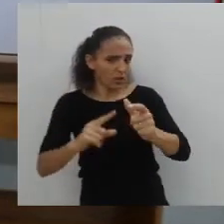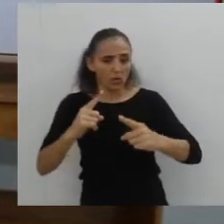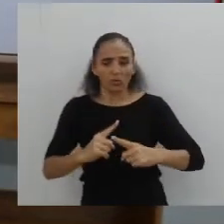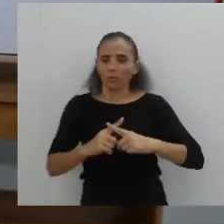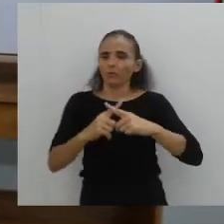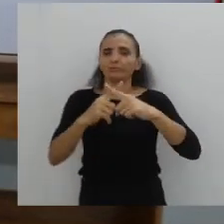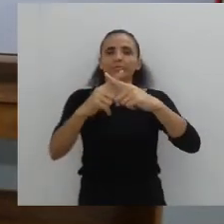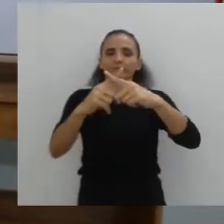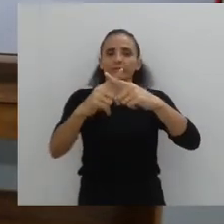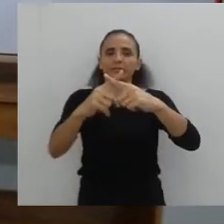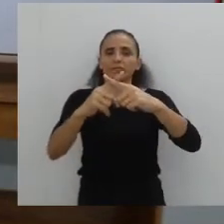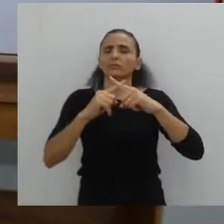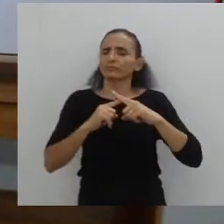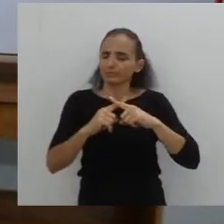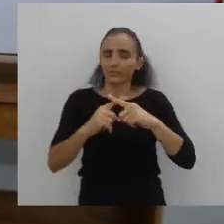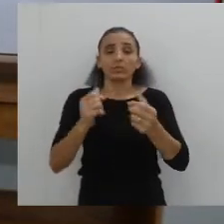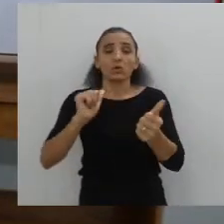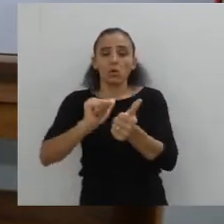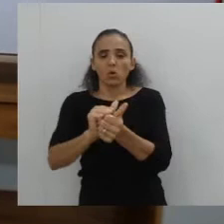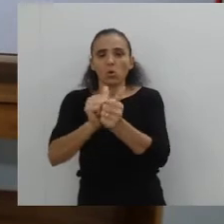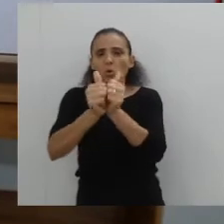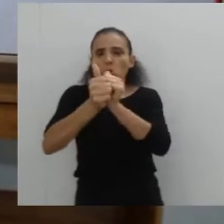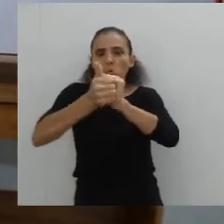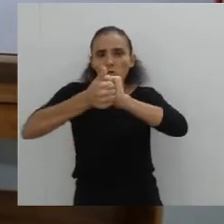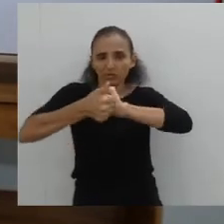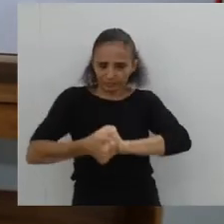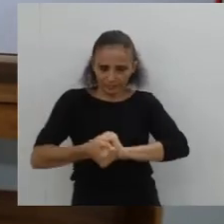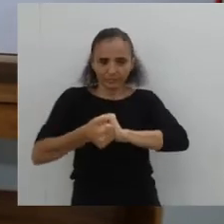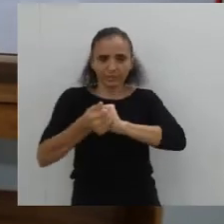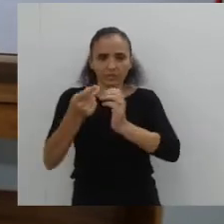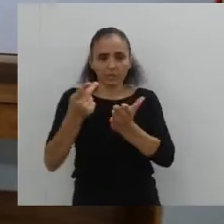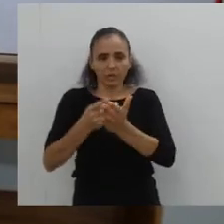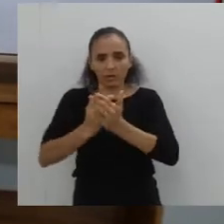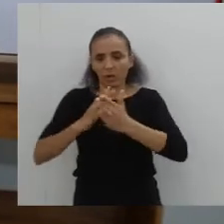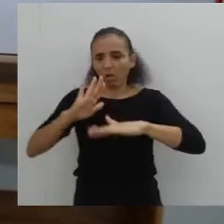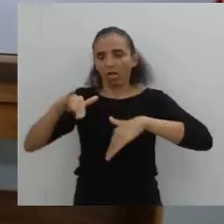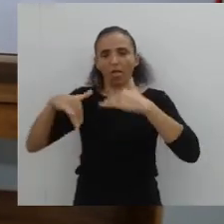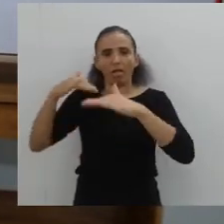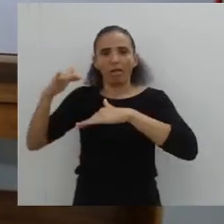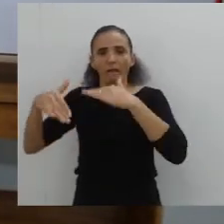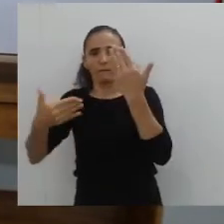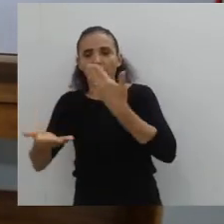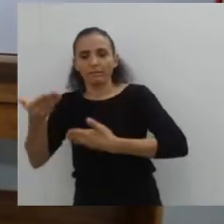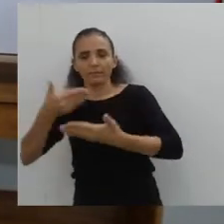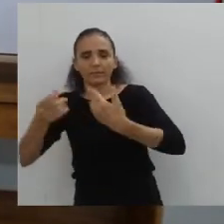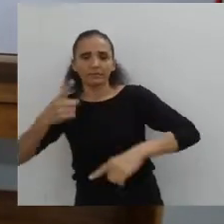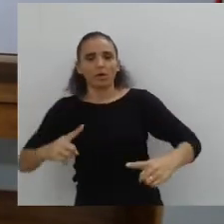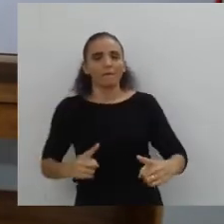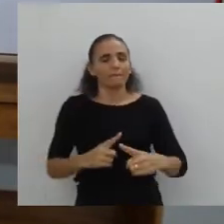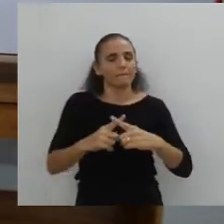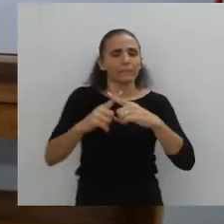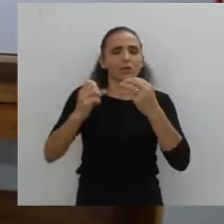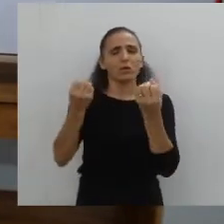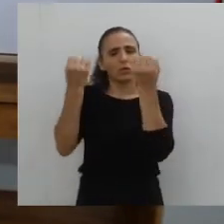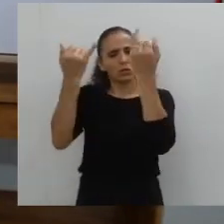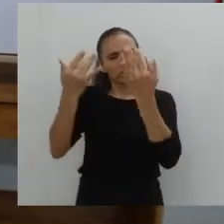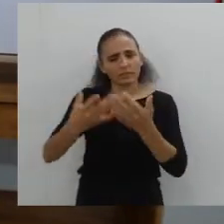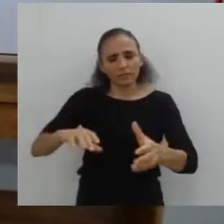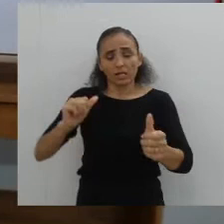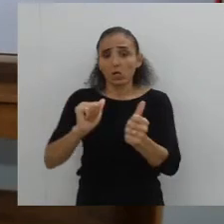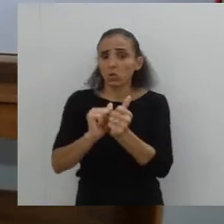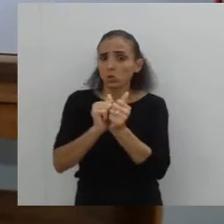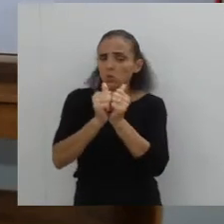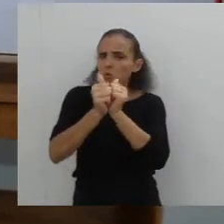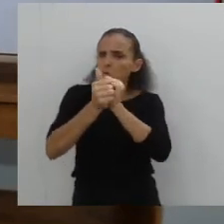competição. O esporte, ele é movido pela competição. Então, quando a gente fala de um jogo que